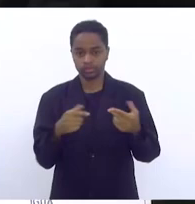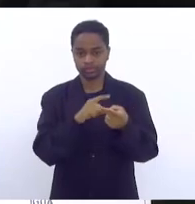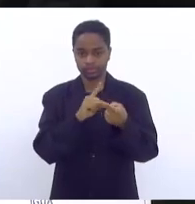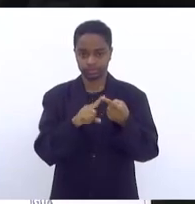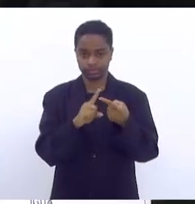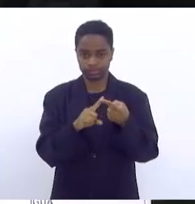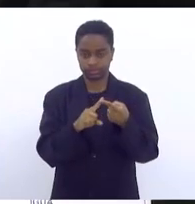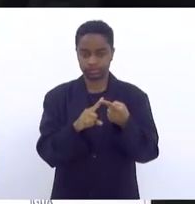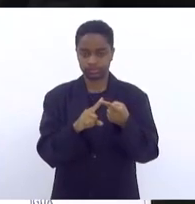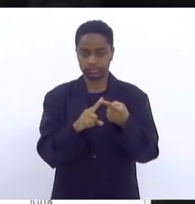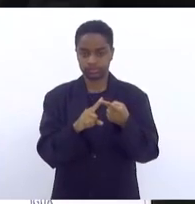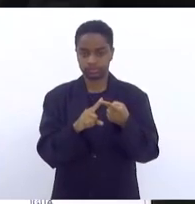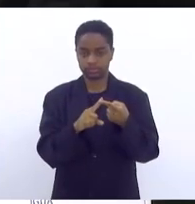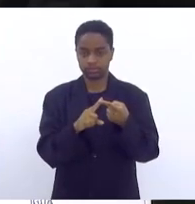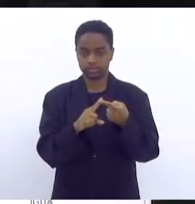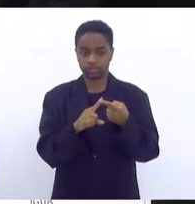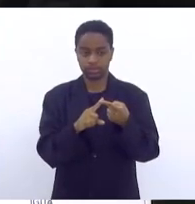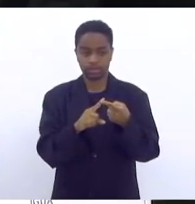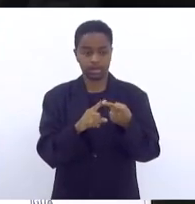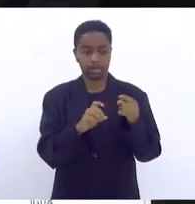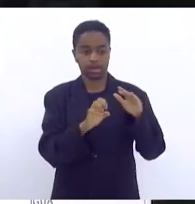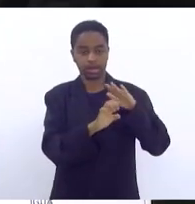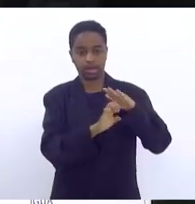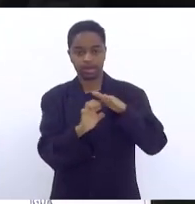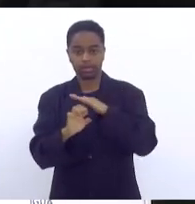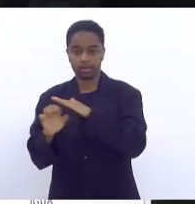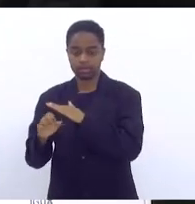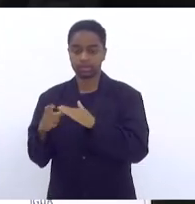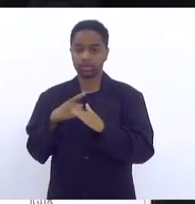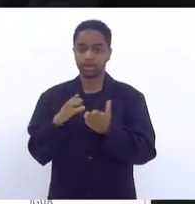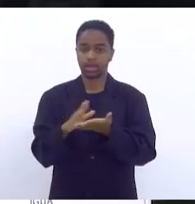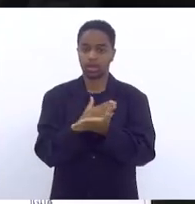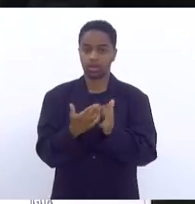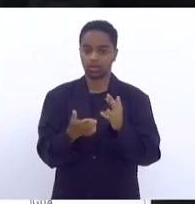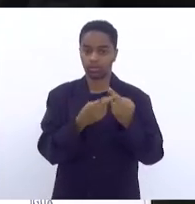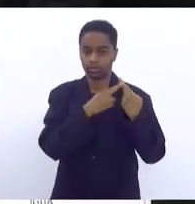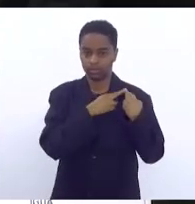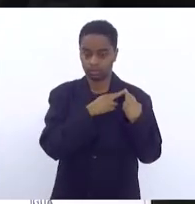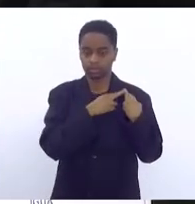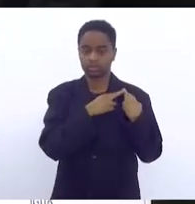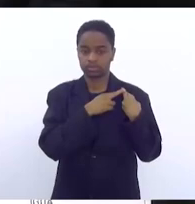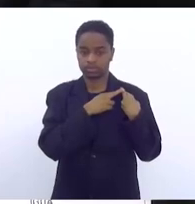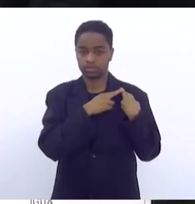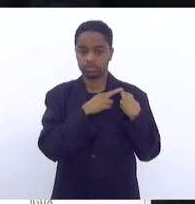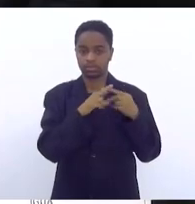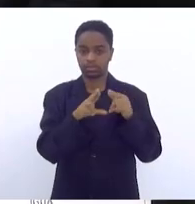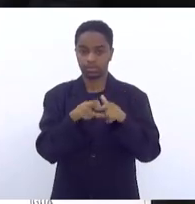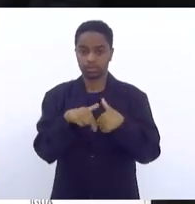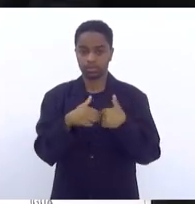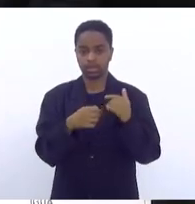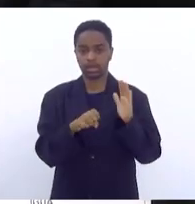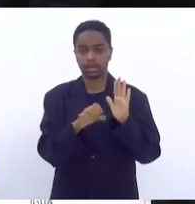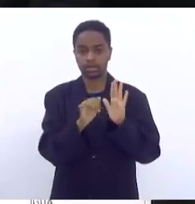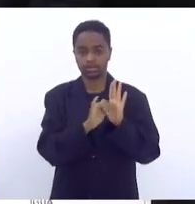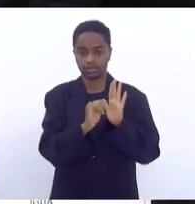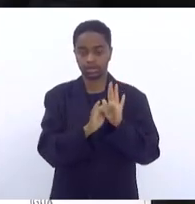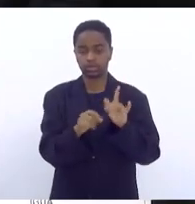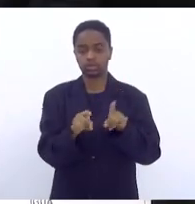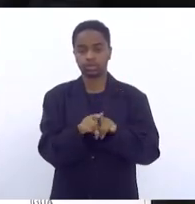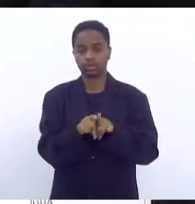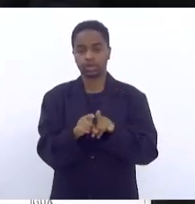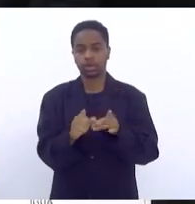que as concessionárias assumiram uma série de obrigações por força do edital e das propostas